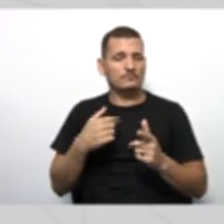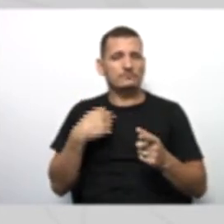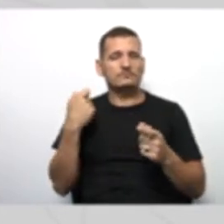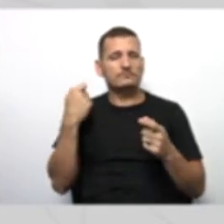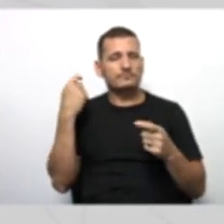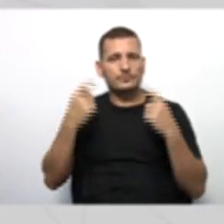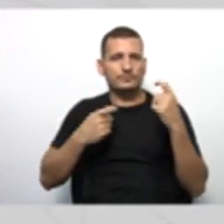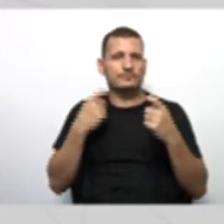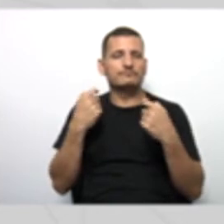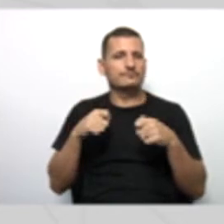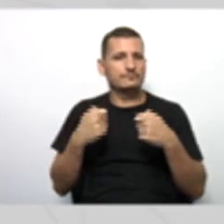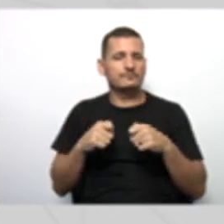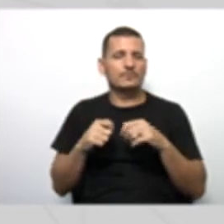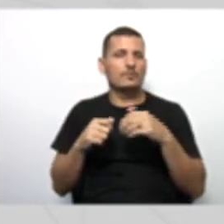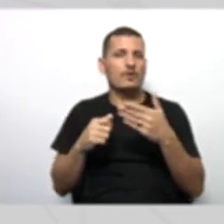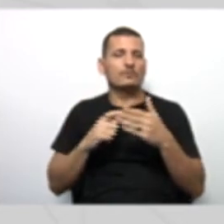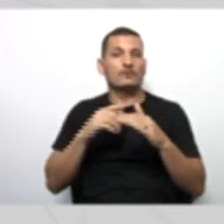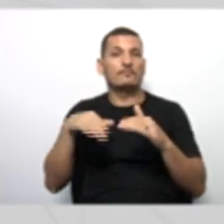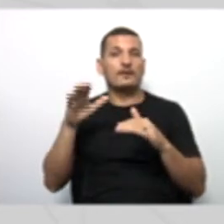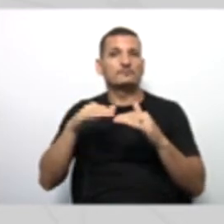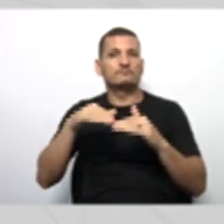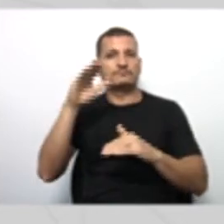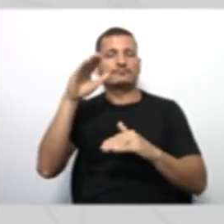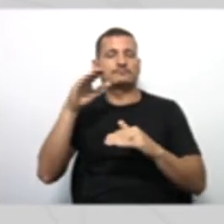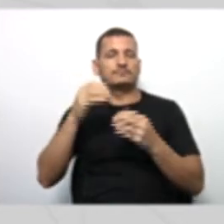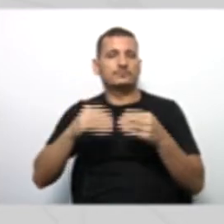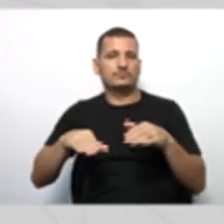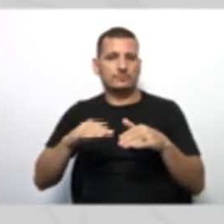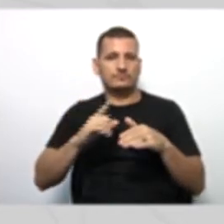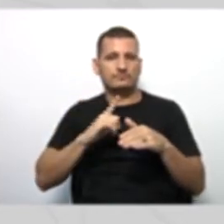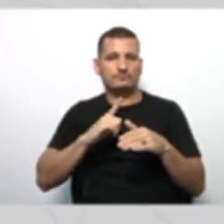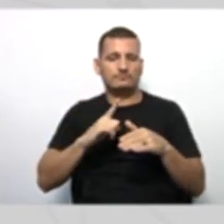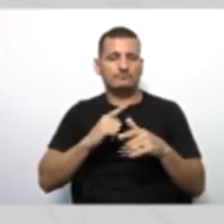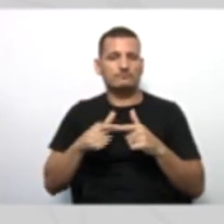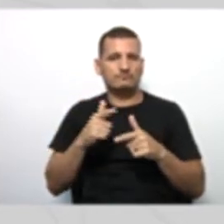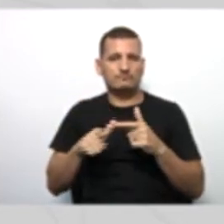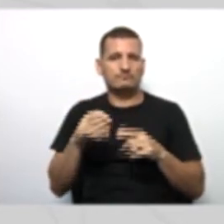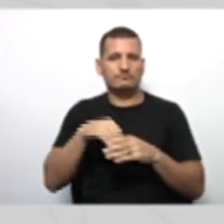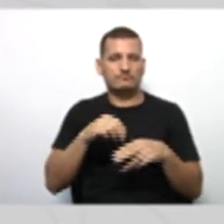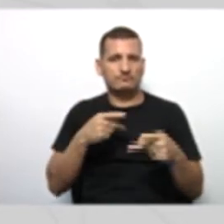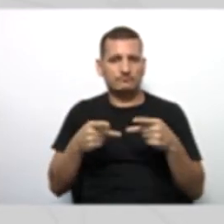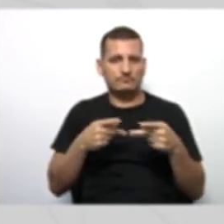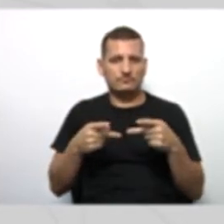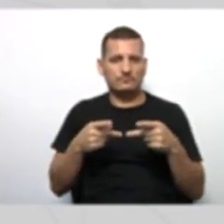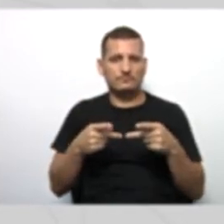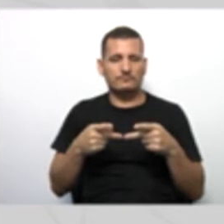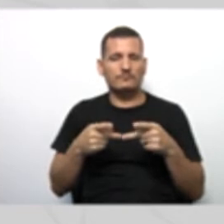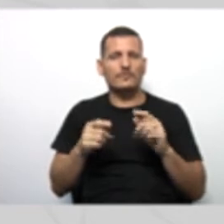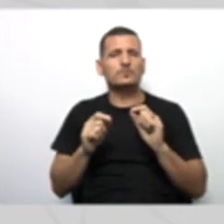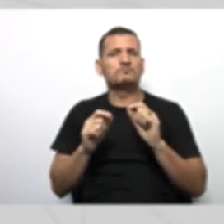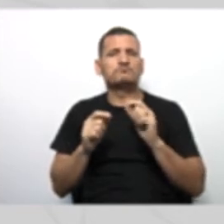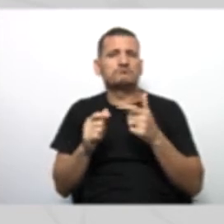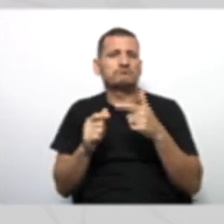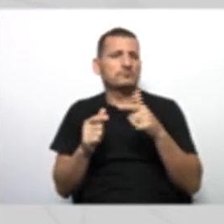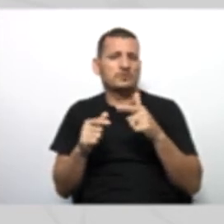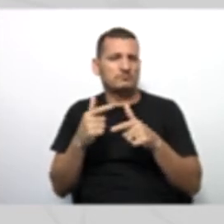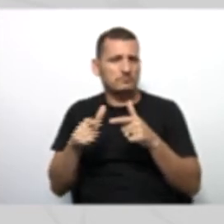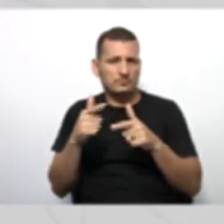maior impacto ao de menor impacto. É lógico, né, gente? O que eu vou fazer? Em outras palavras, a análise